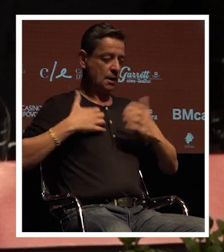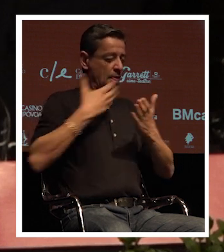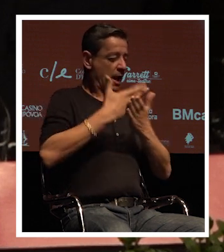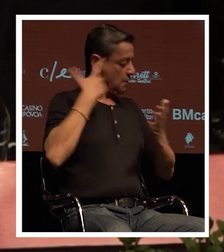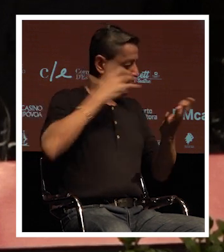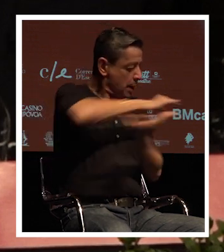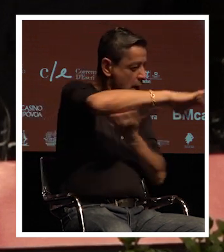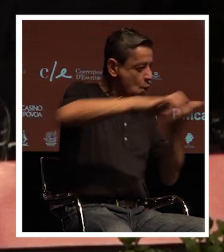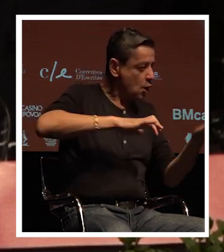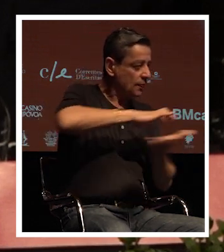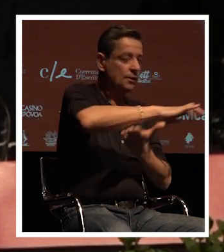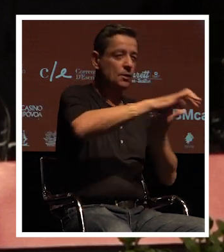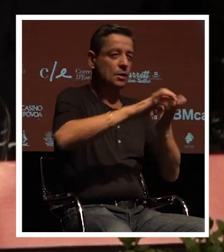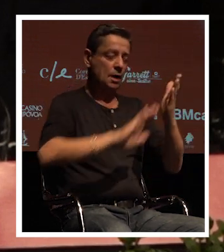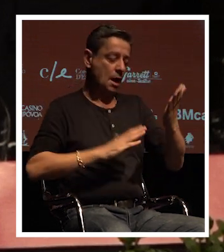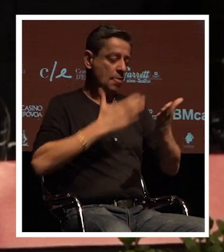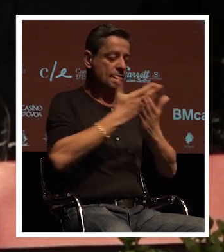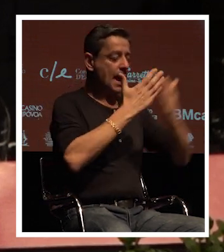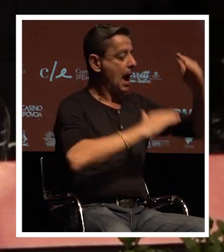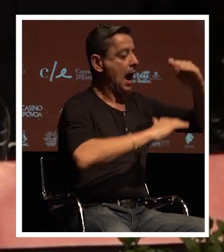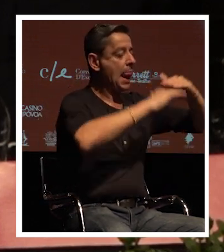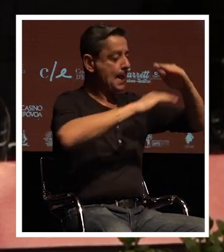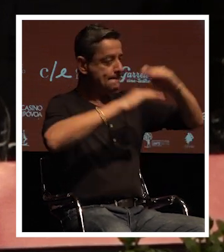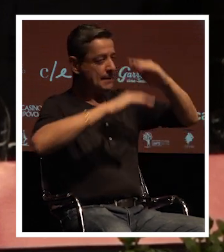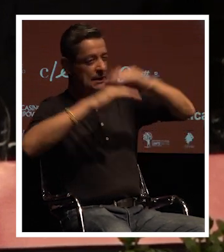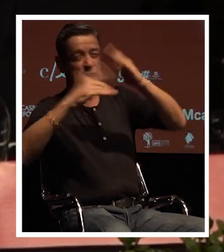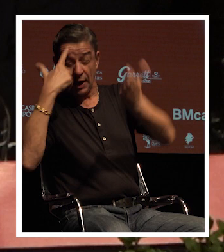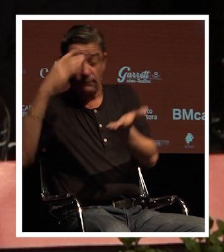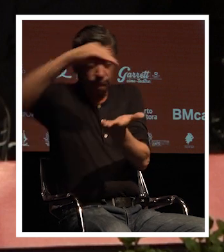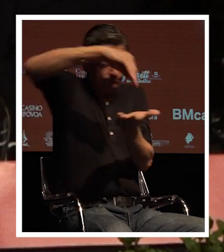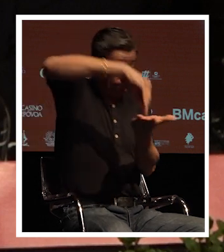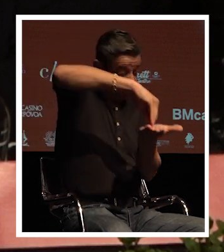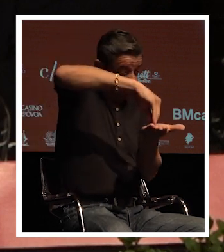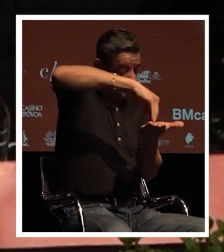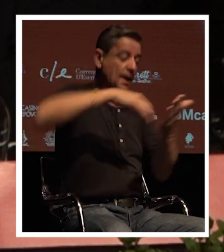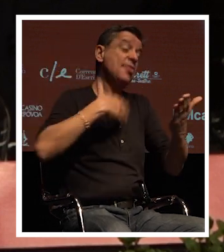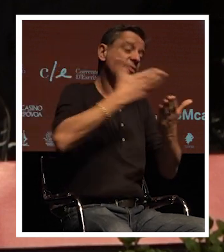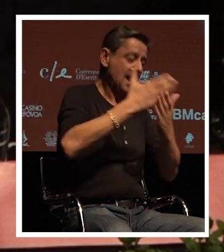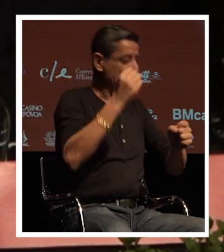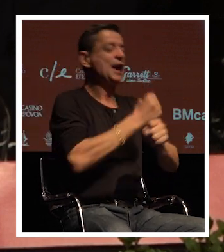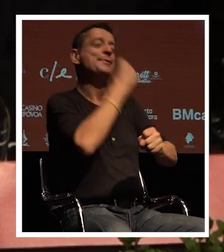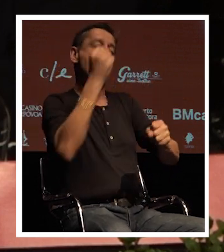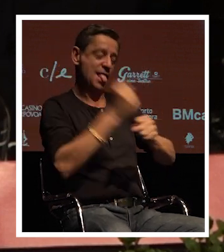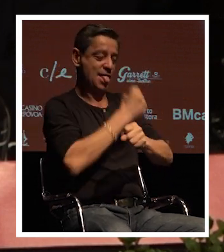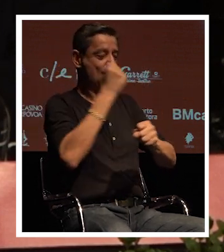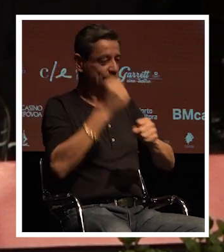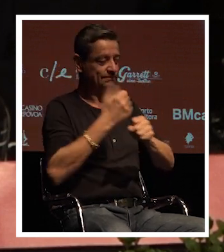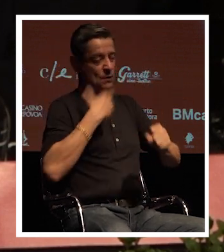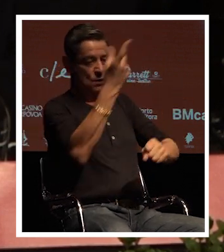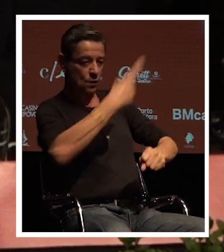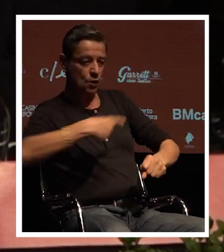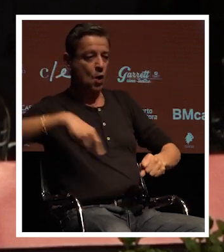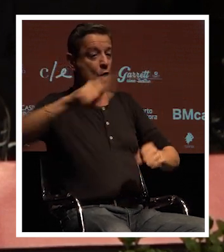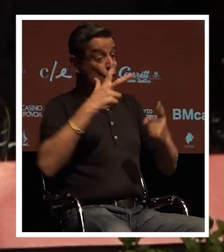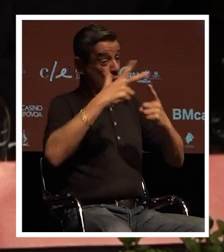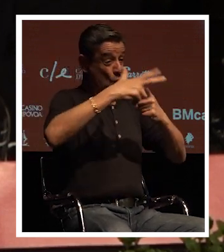barulho transborda dos limites que lhe inventamos e dá trabalho a gente corta-lhe os